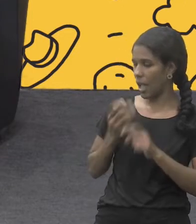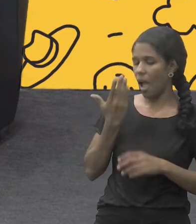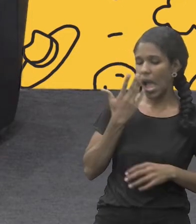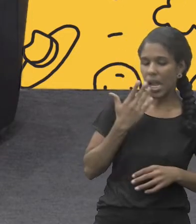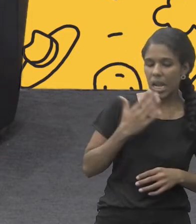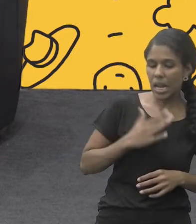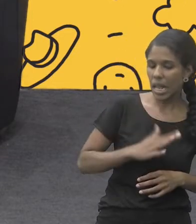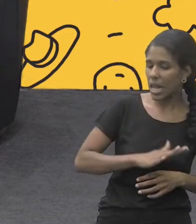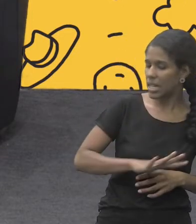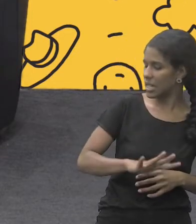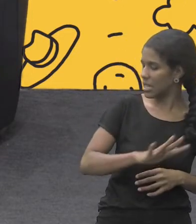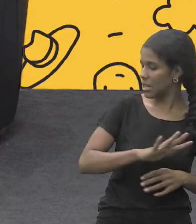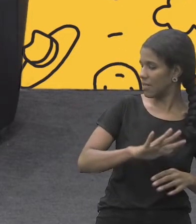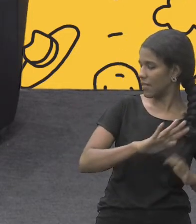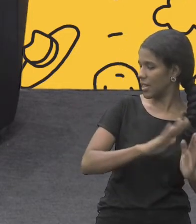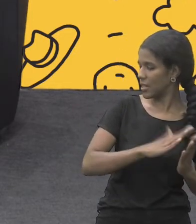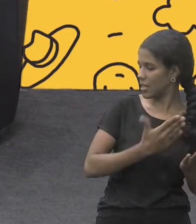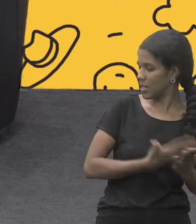aprendizagem?